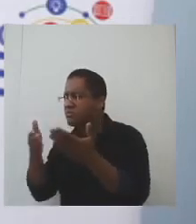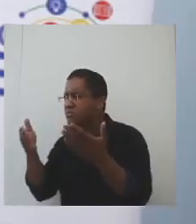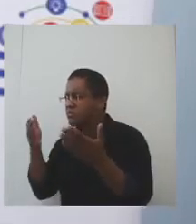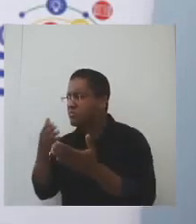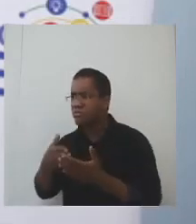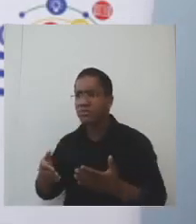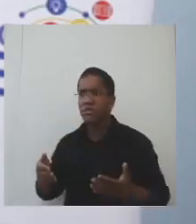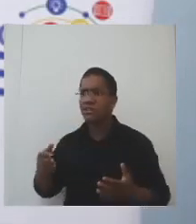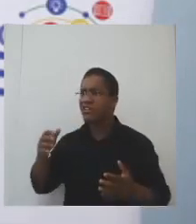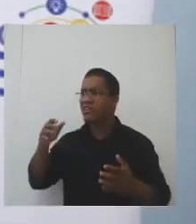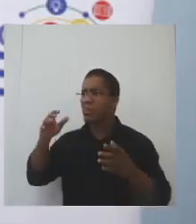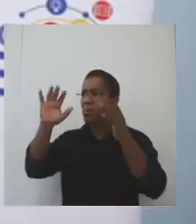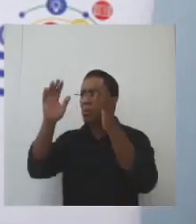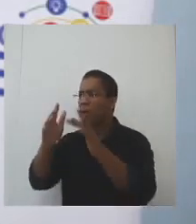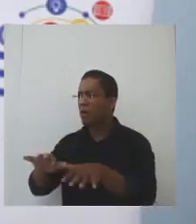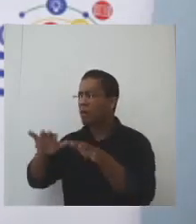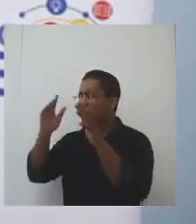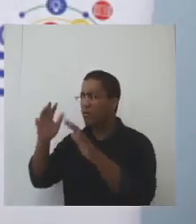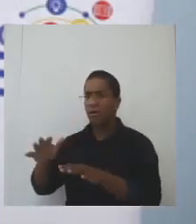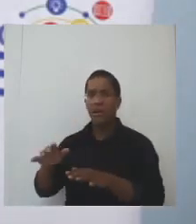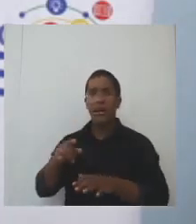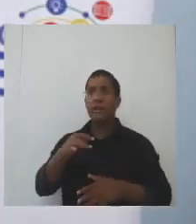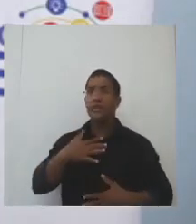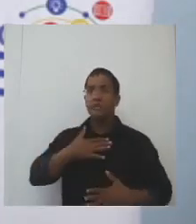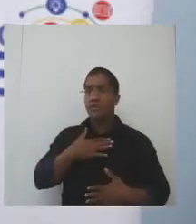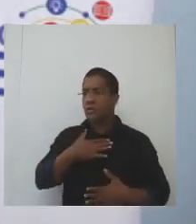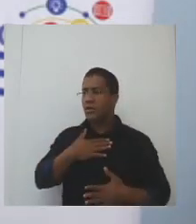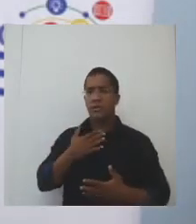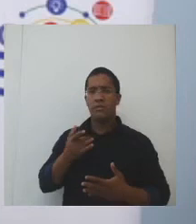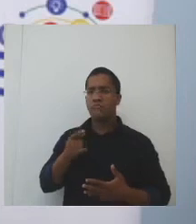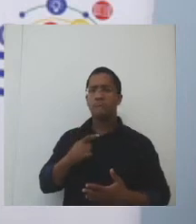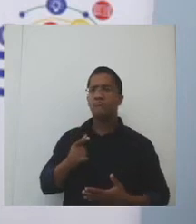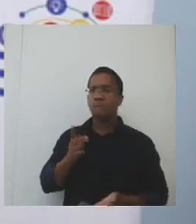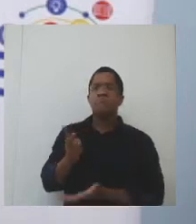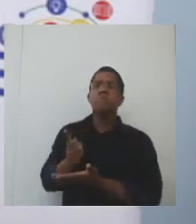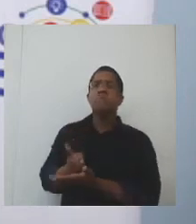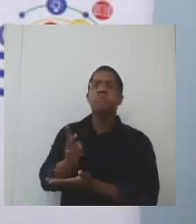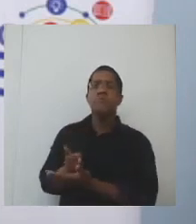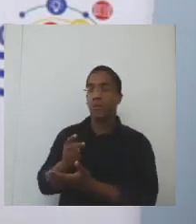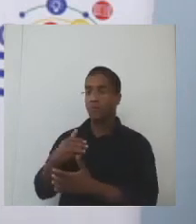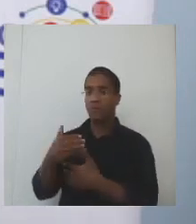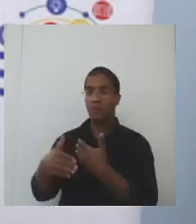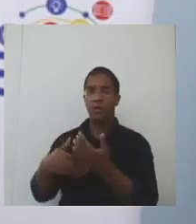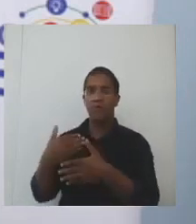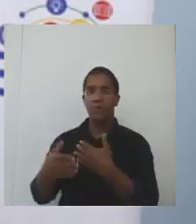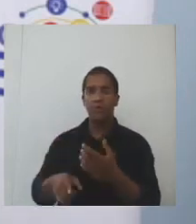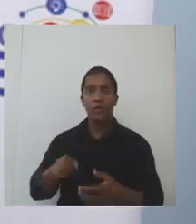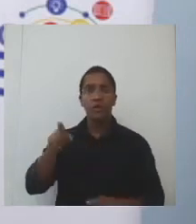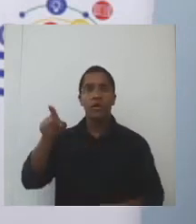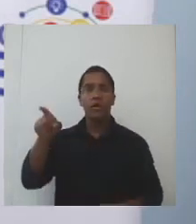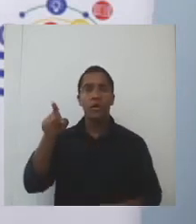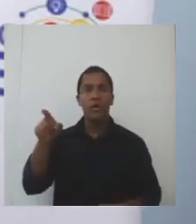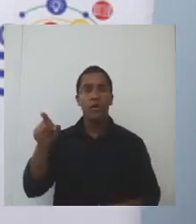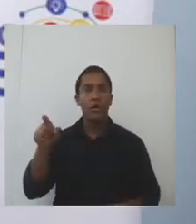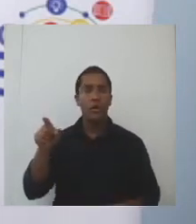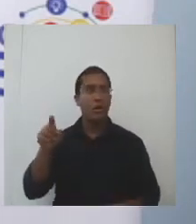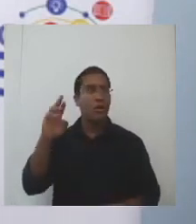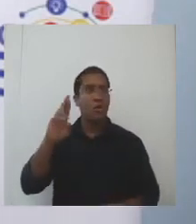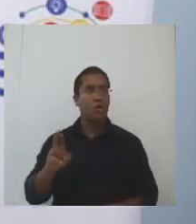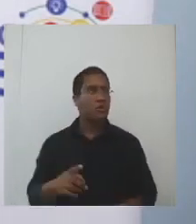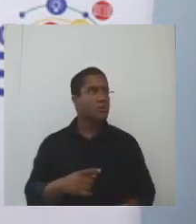em permanecer em território russo, acabou então tendo que enfrentar o poderoso e tenebroso inverno